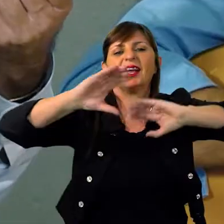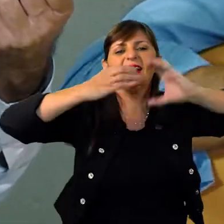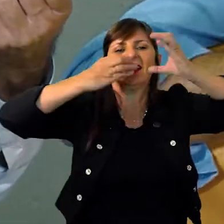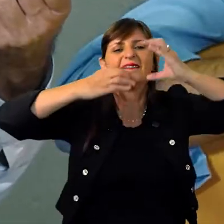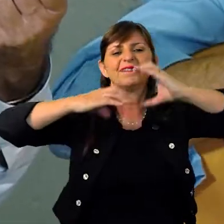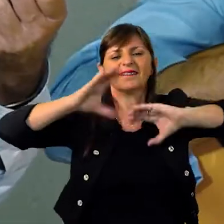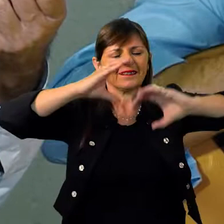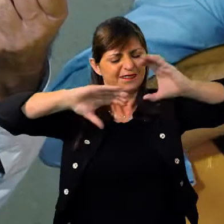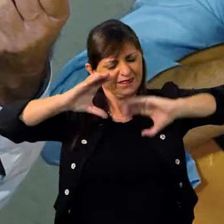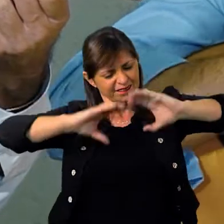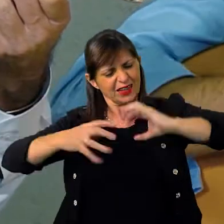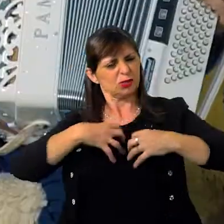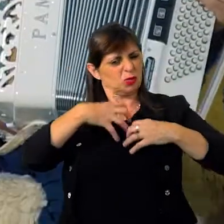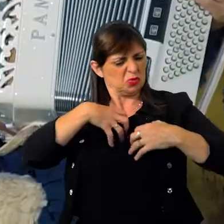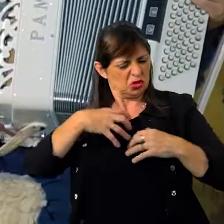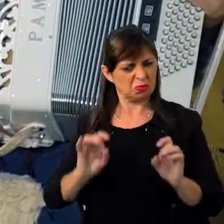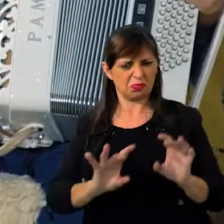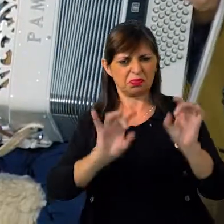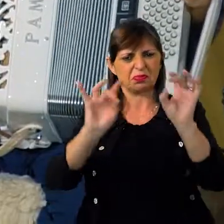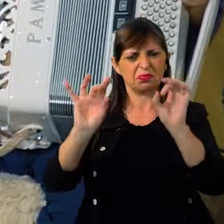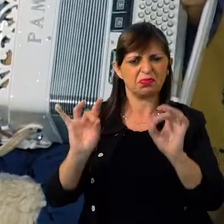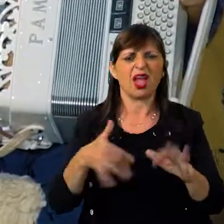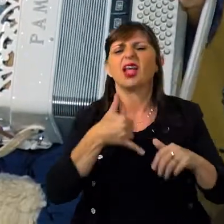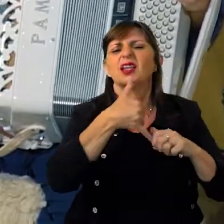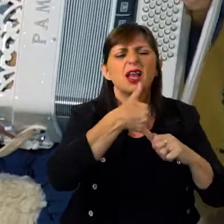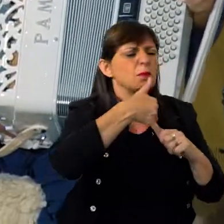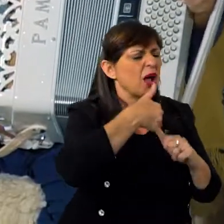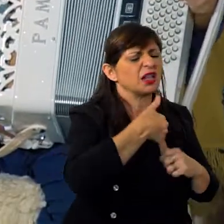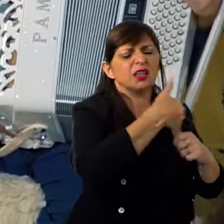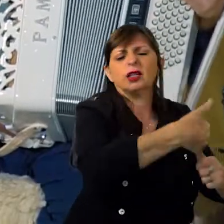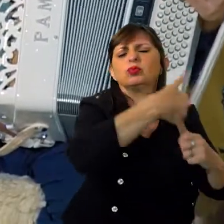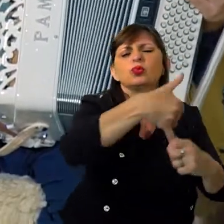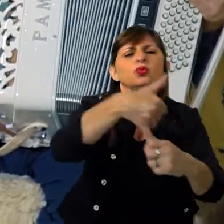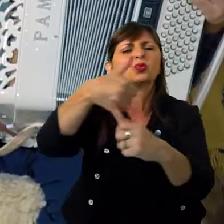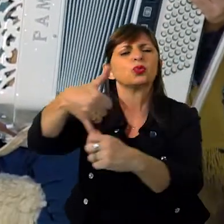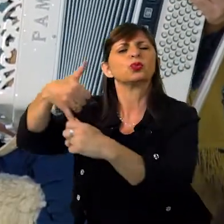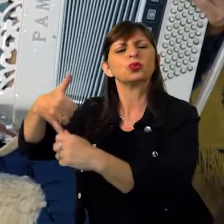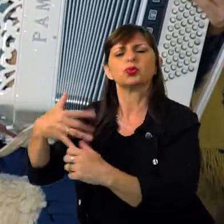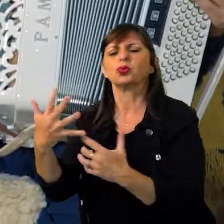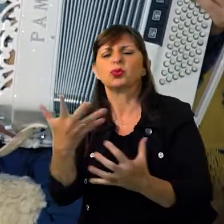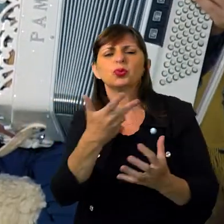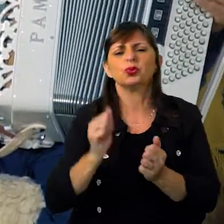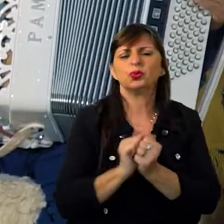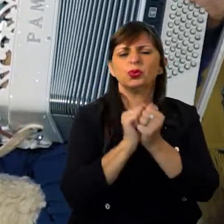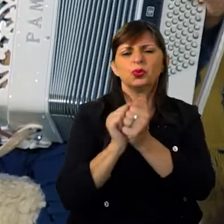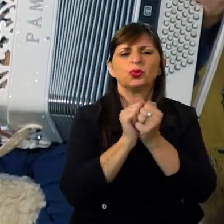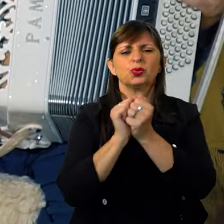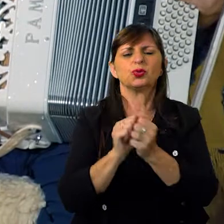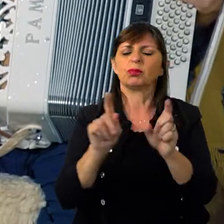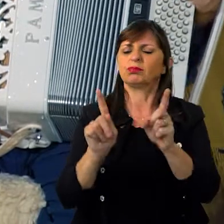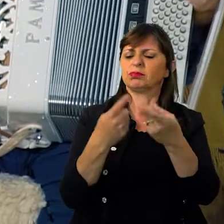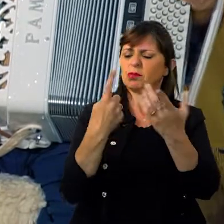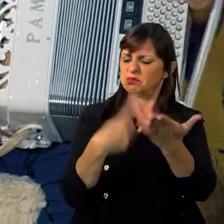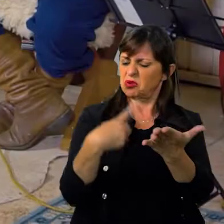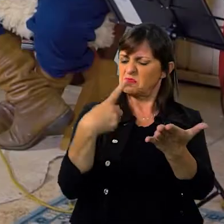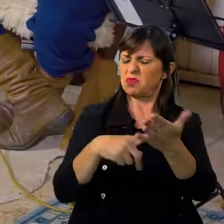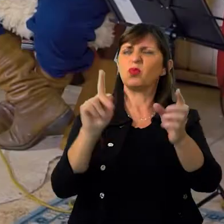malak aqui um cantor da Bossoroca canta com galhardia